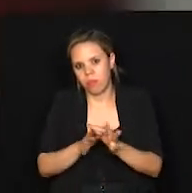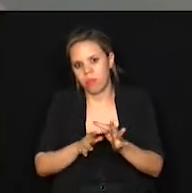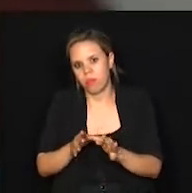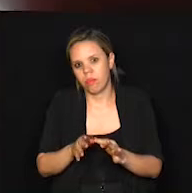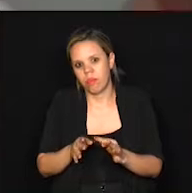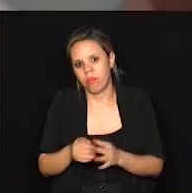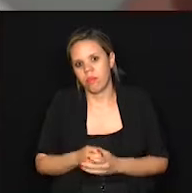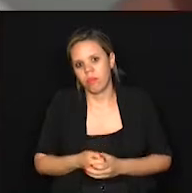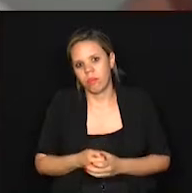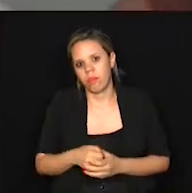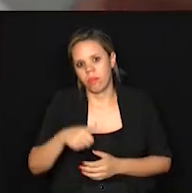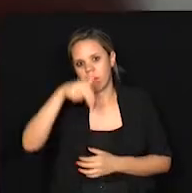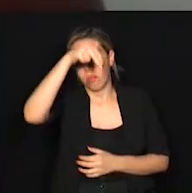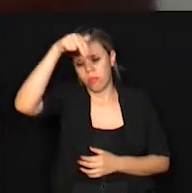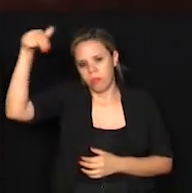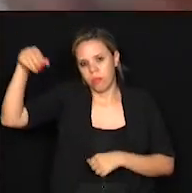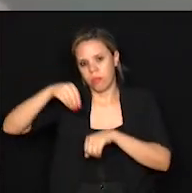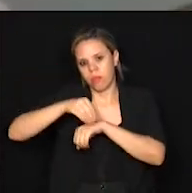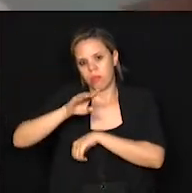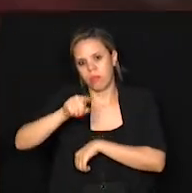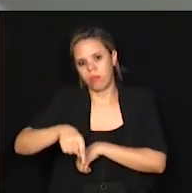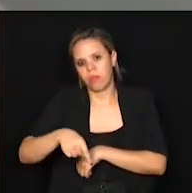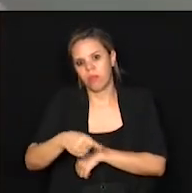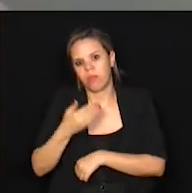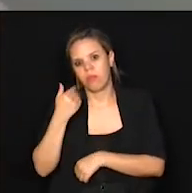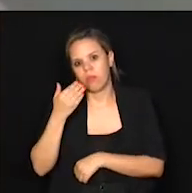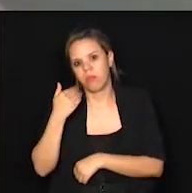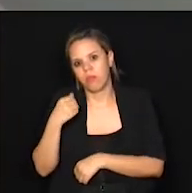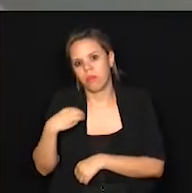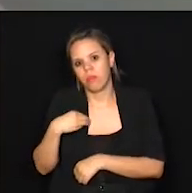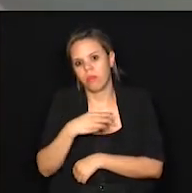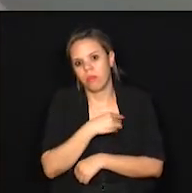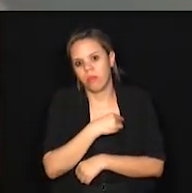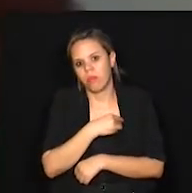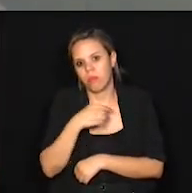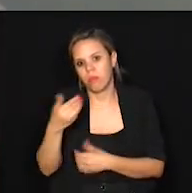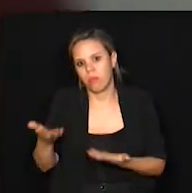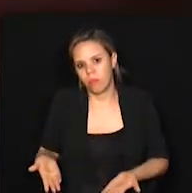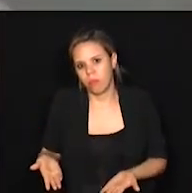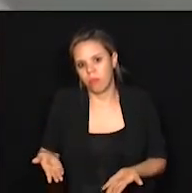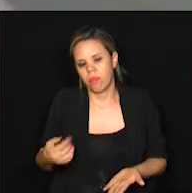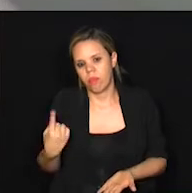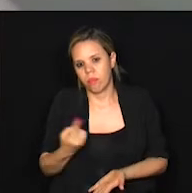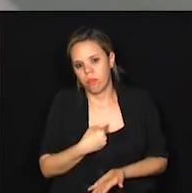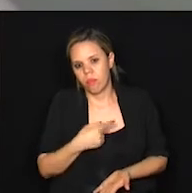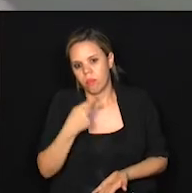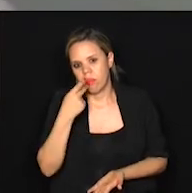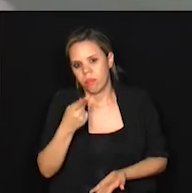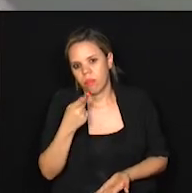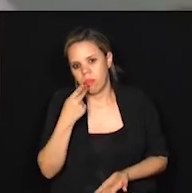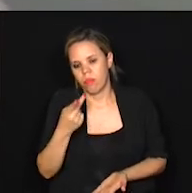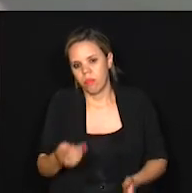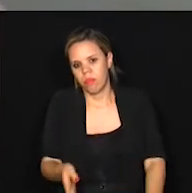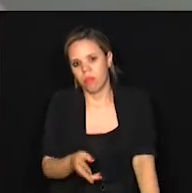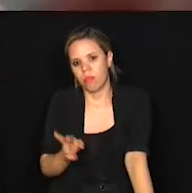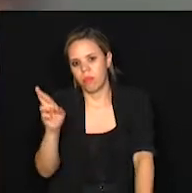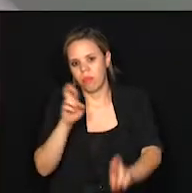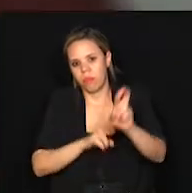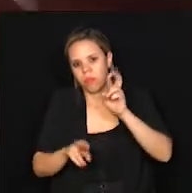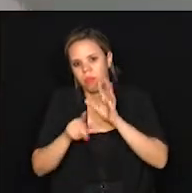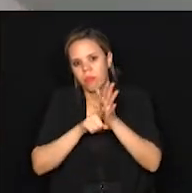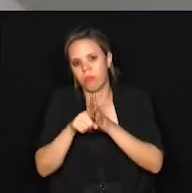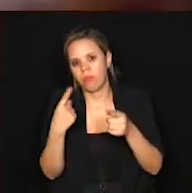Conselho Tutelar e como as famílias poderiam acessar os conselhos. Acredito que é importante que todos saibam que os conselhos,